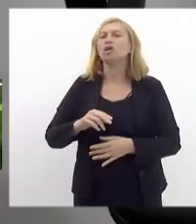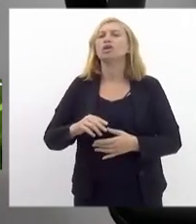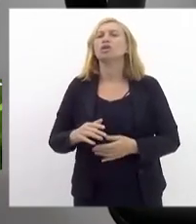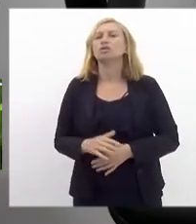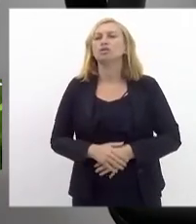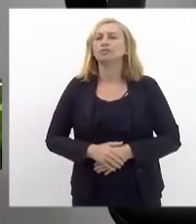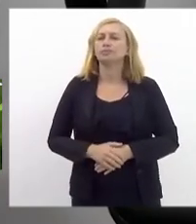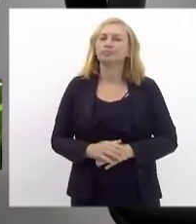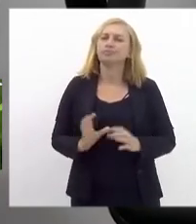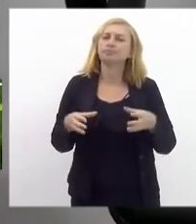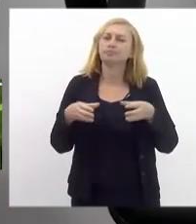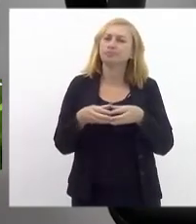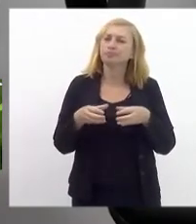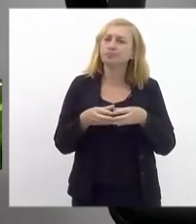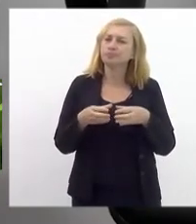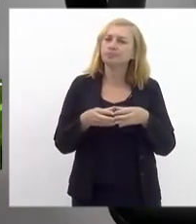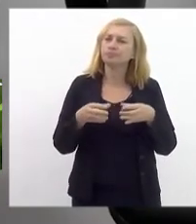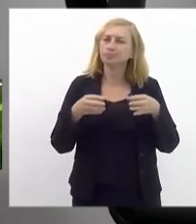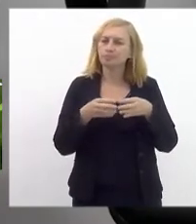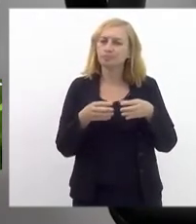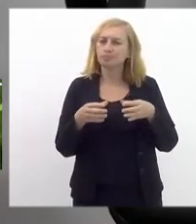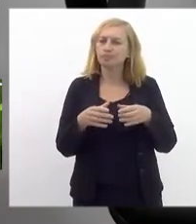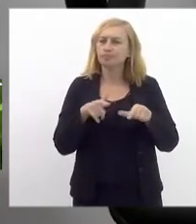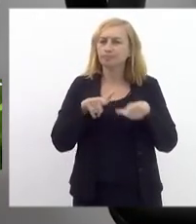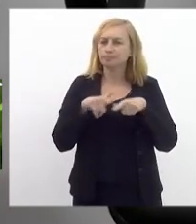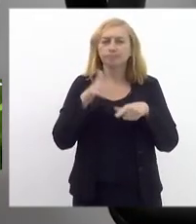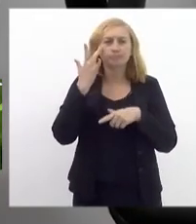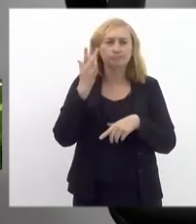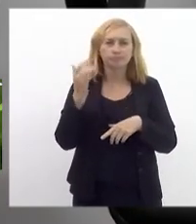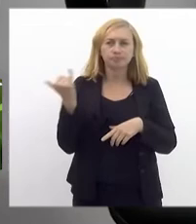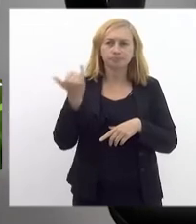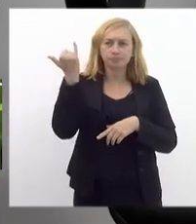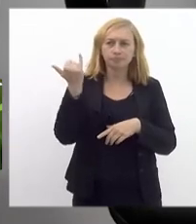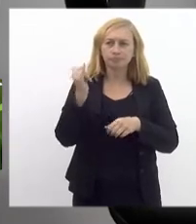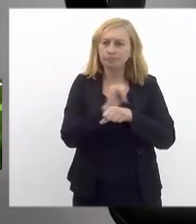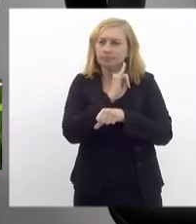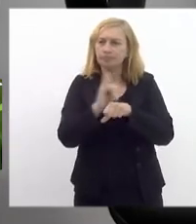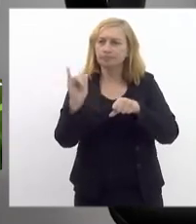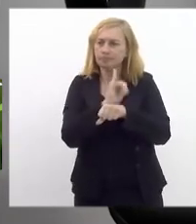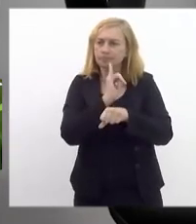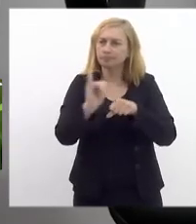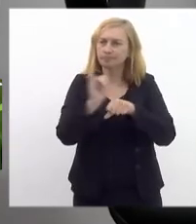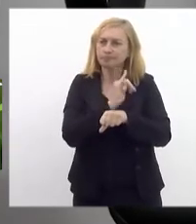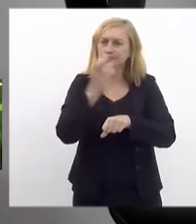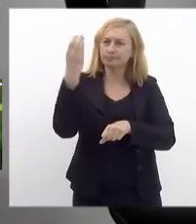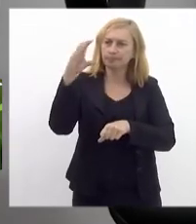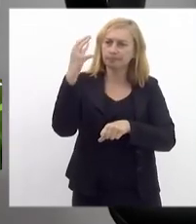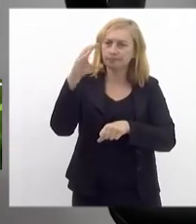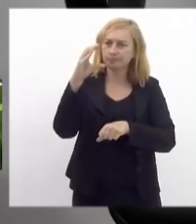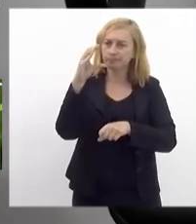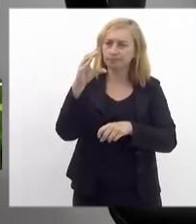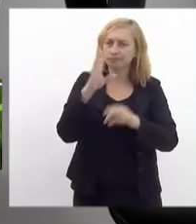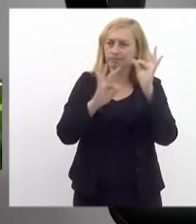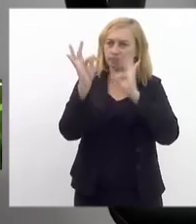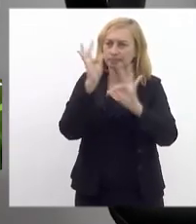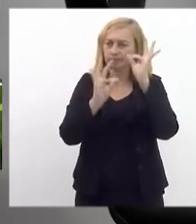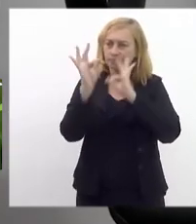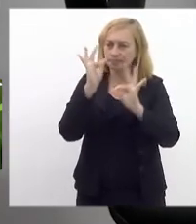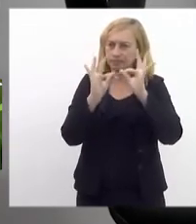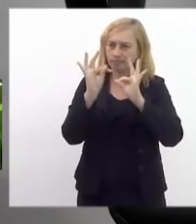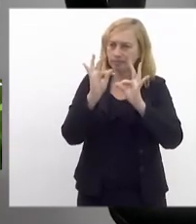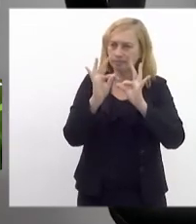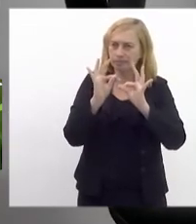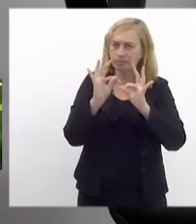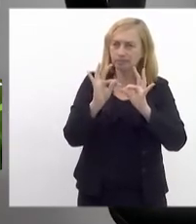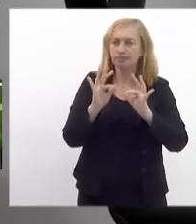por... pela comissão aí, pelo grupo de trabalho, eu acho adequado pensar uma estratégia de estadual de ciência, tecnologia e inovação, né, na sequência dessa